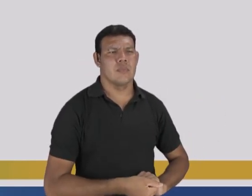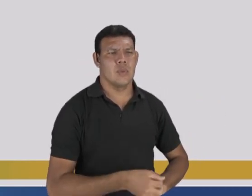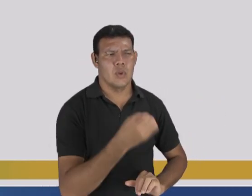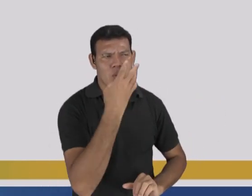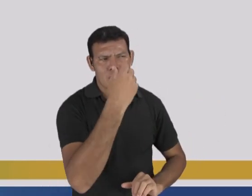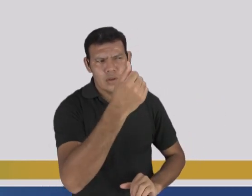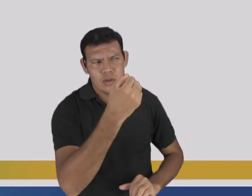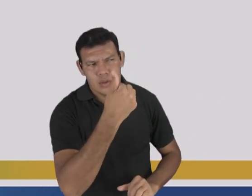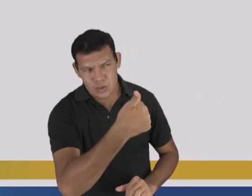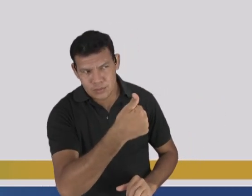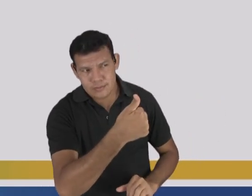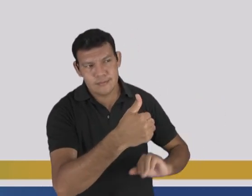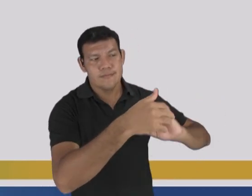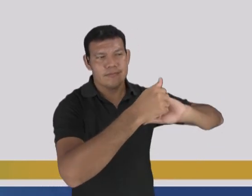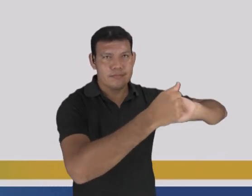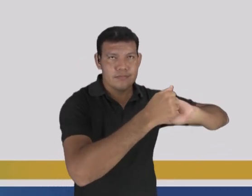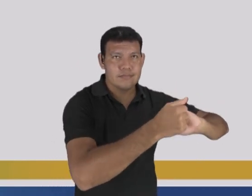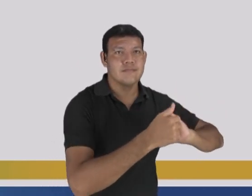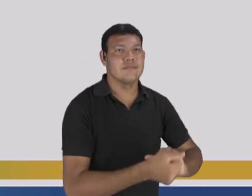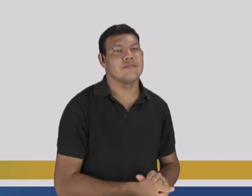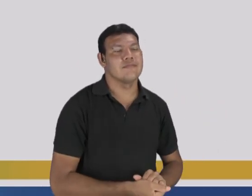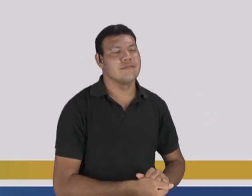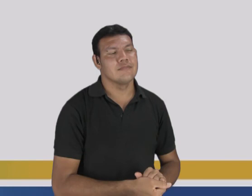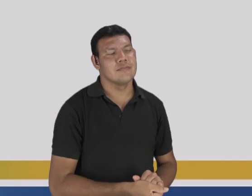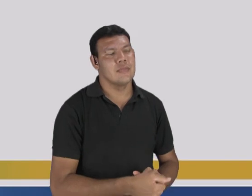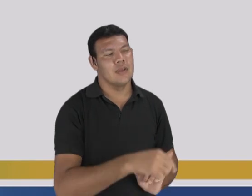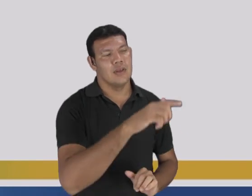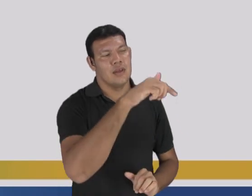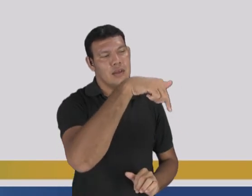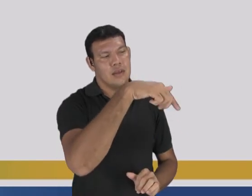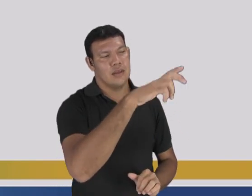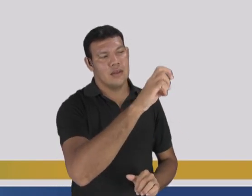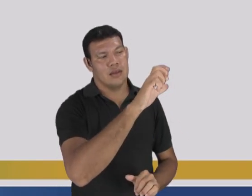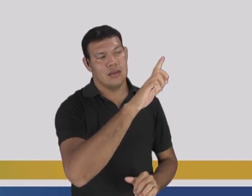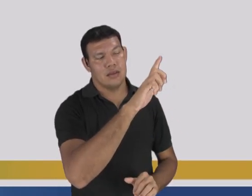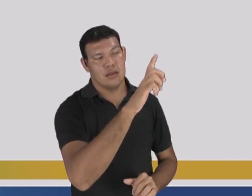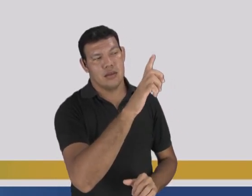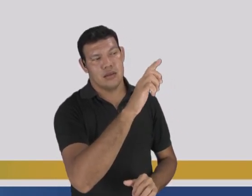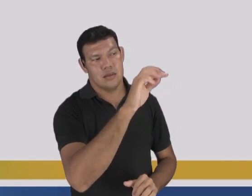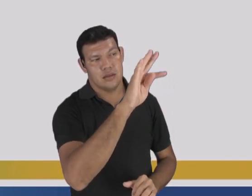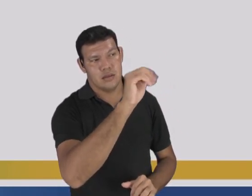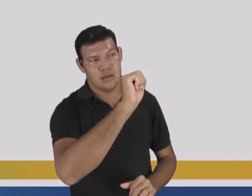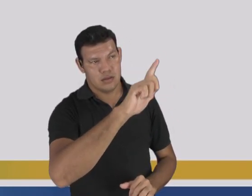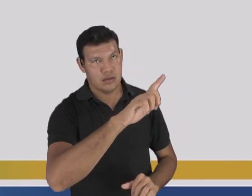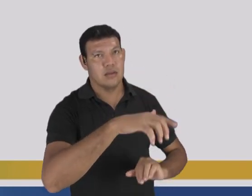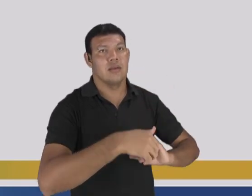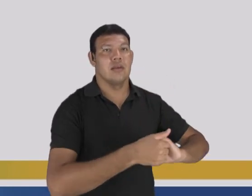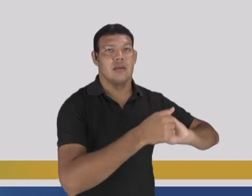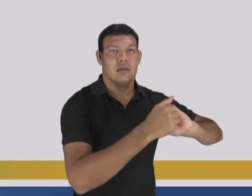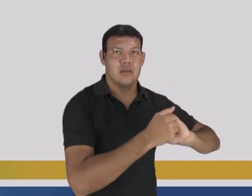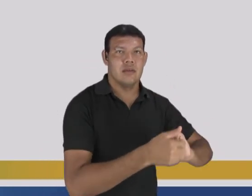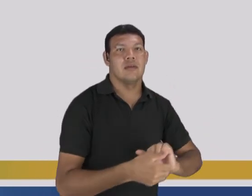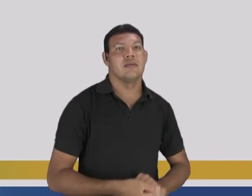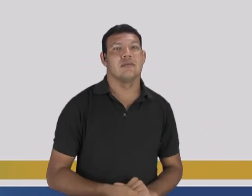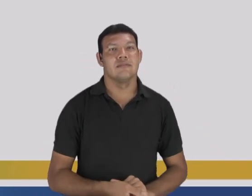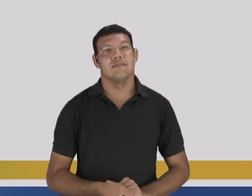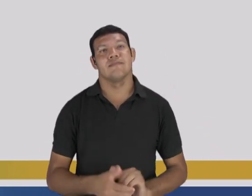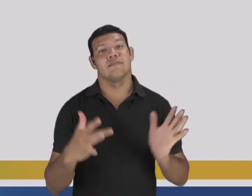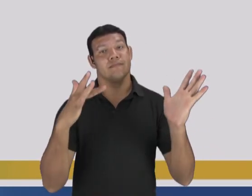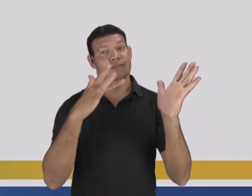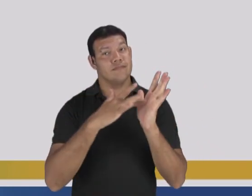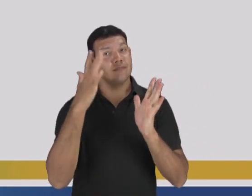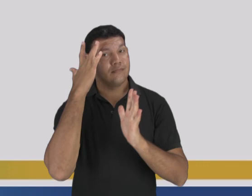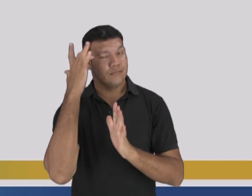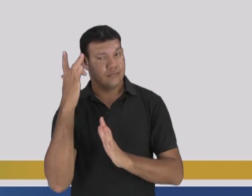estás? Saludo. Que tal? Que tal? Saludo. Hasta mañana,